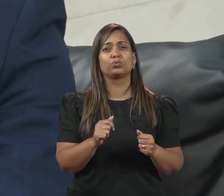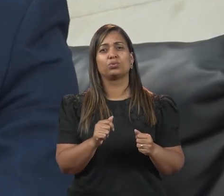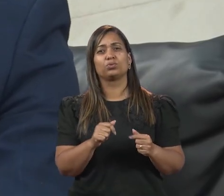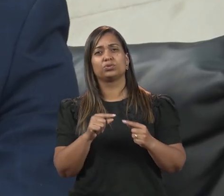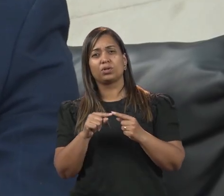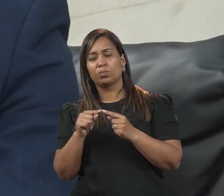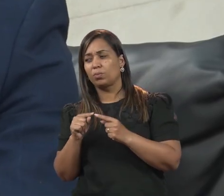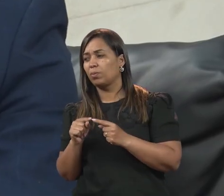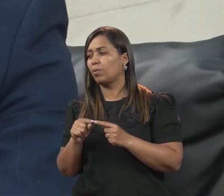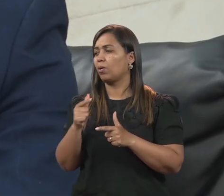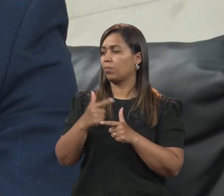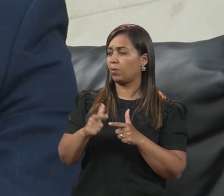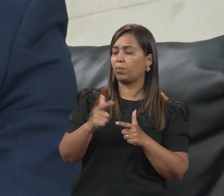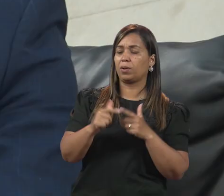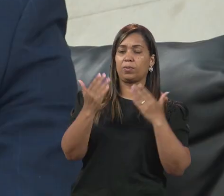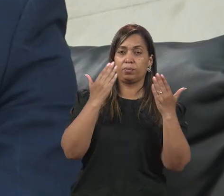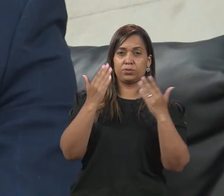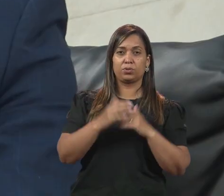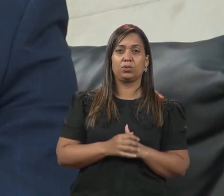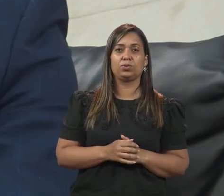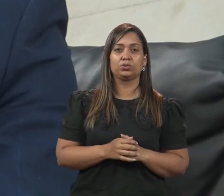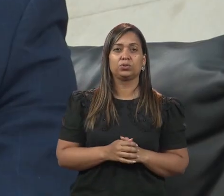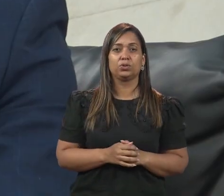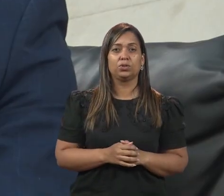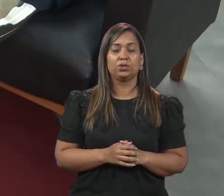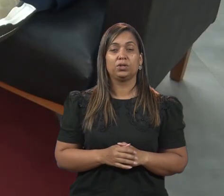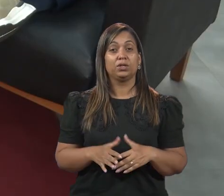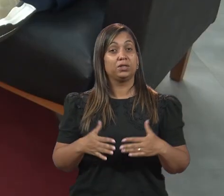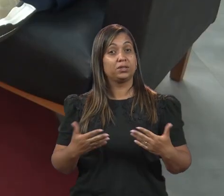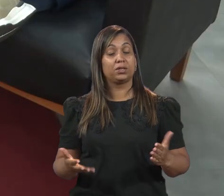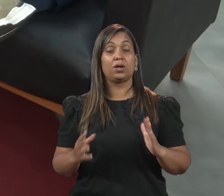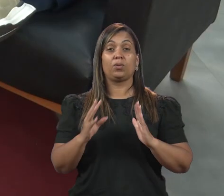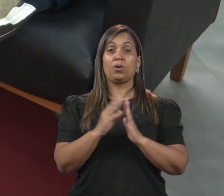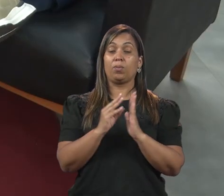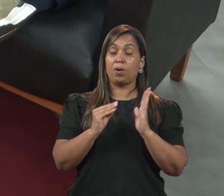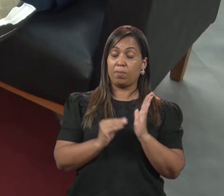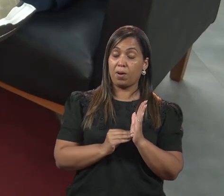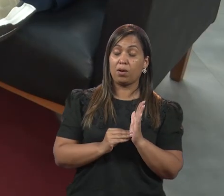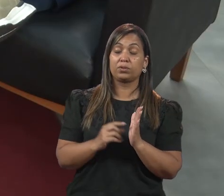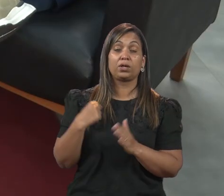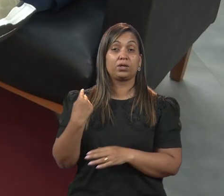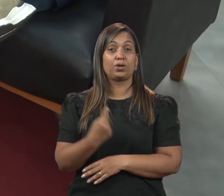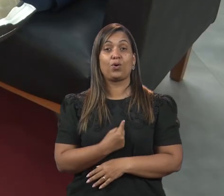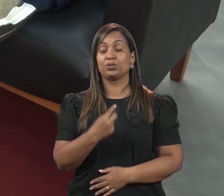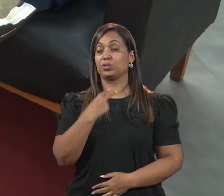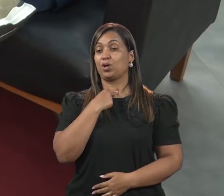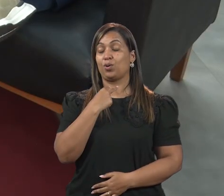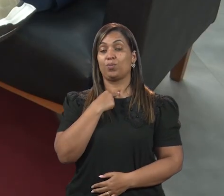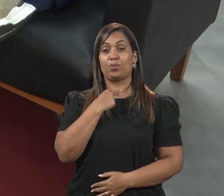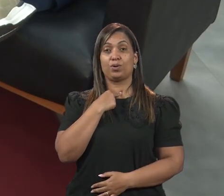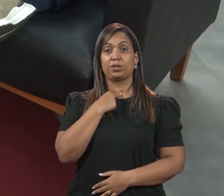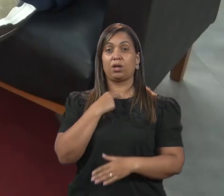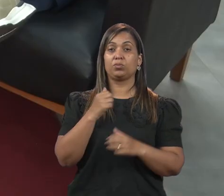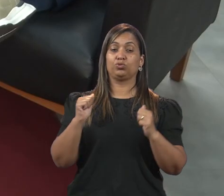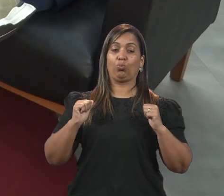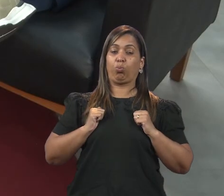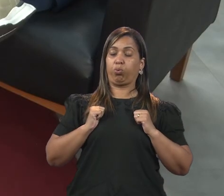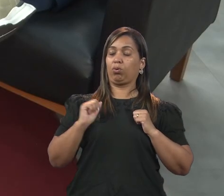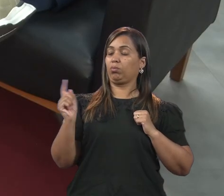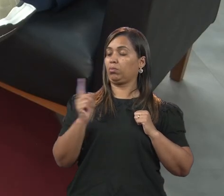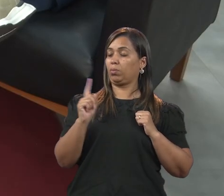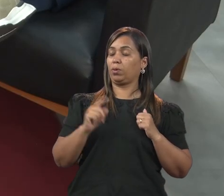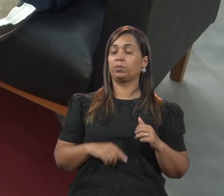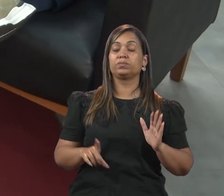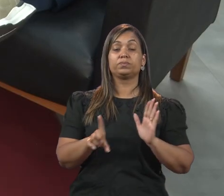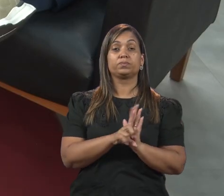a problemas psicológicos. Então, é uma pauta que nós não podemos nos omitir nem fechar os olhos. Então,